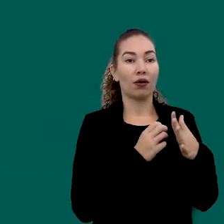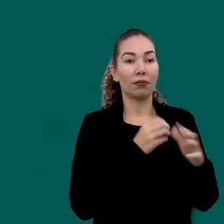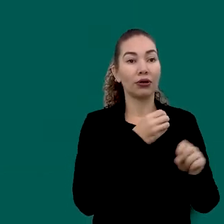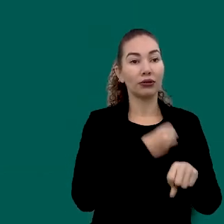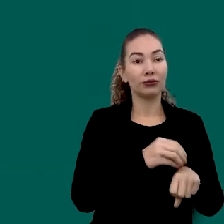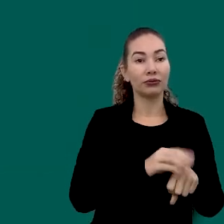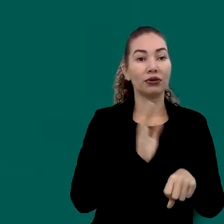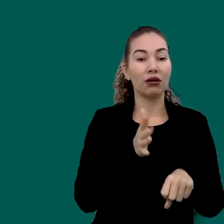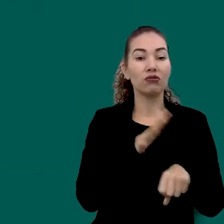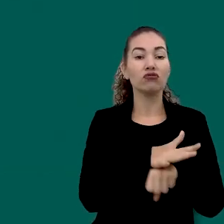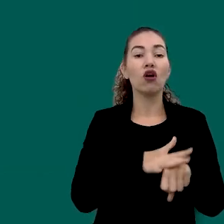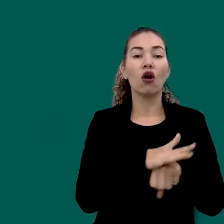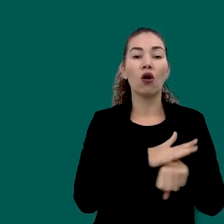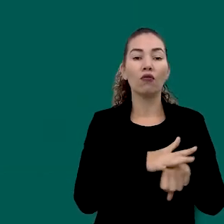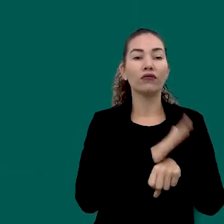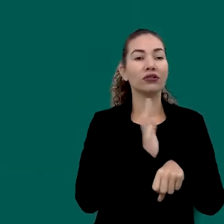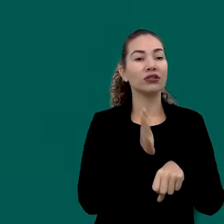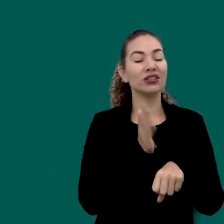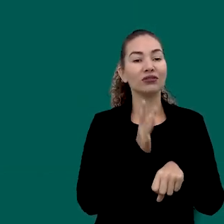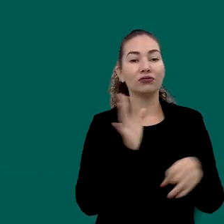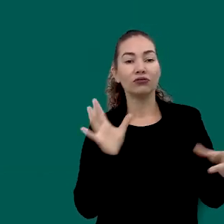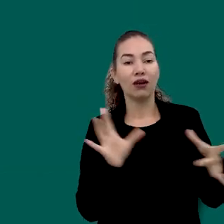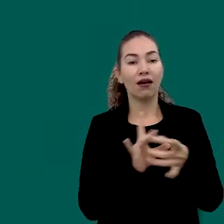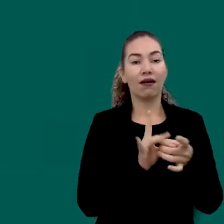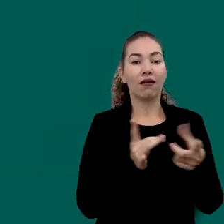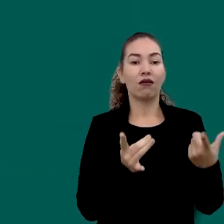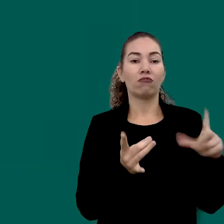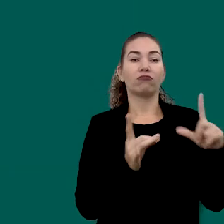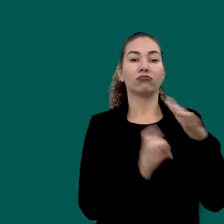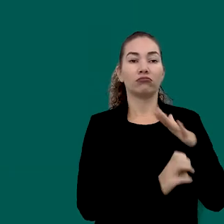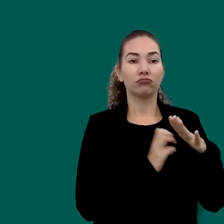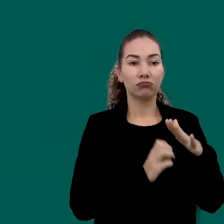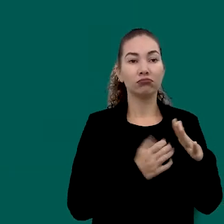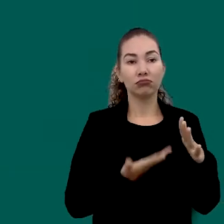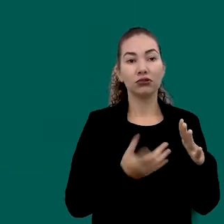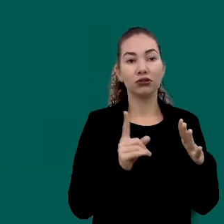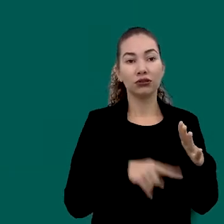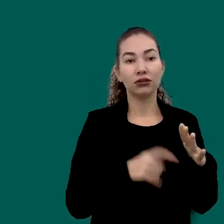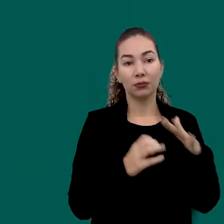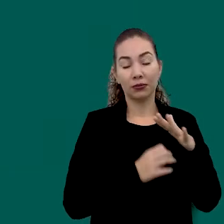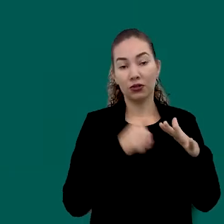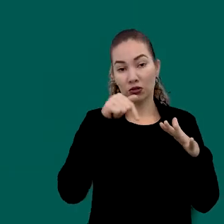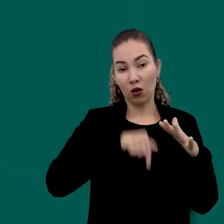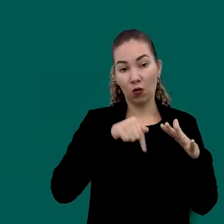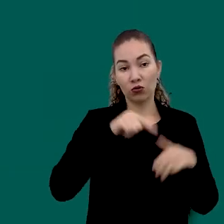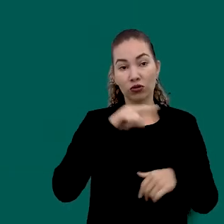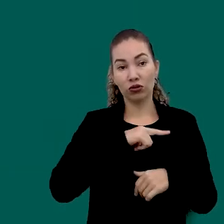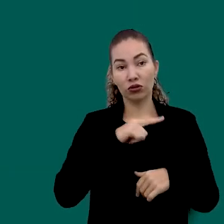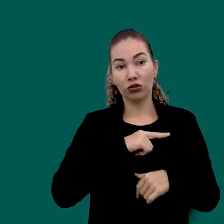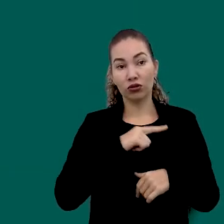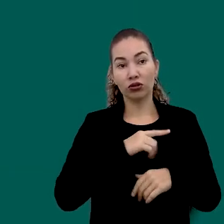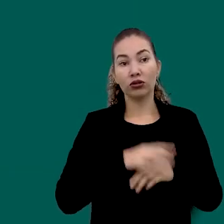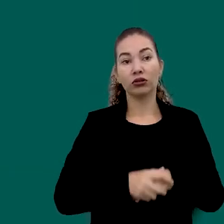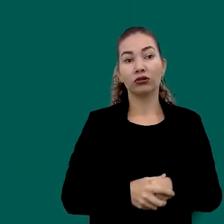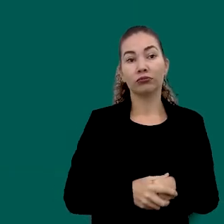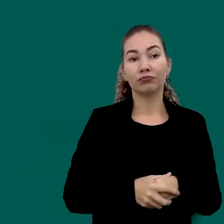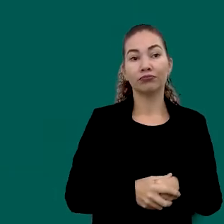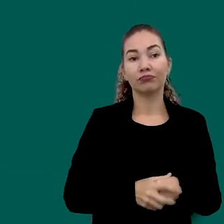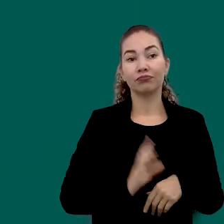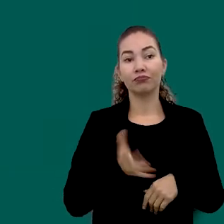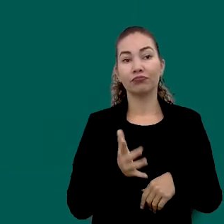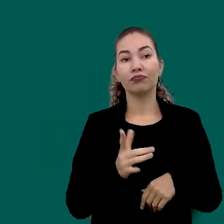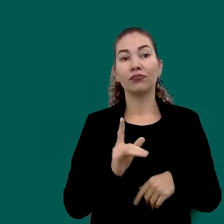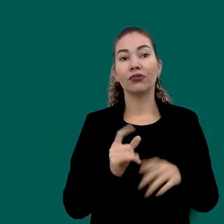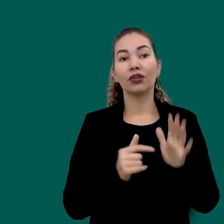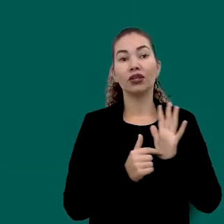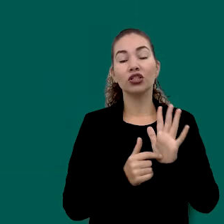eles já conversavam, eles já linkavam com uma outra empresa, que é a empresa hoje que a gente tem, que é o pessoal da DB Links. A gente já linkava, eles